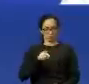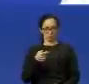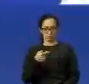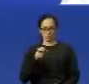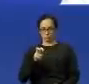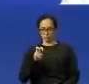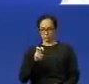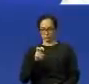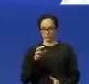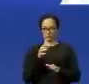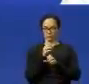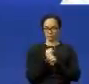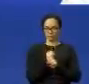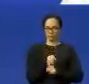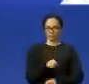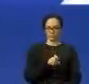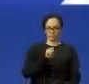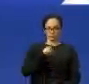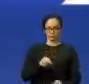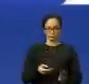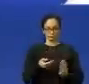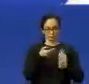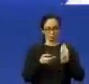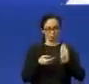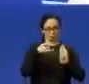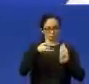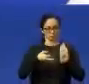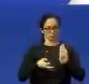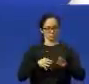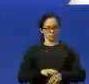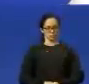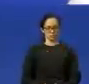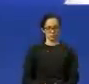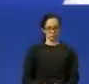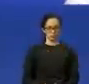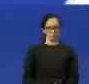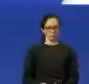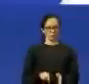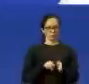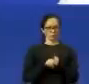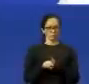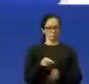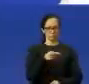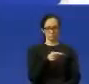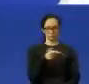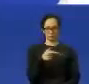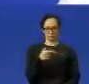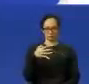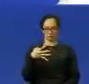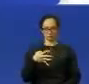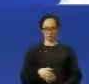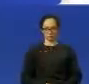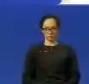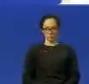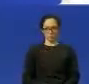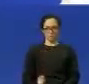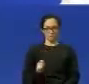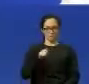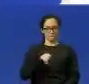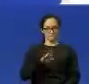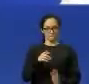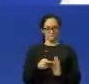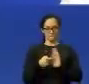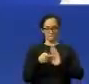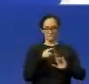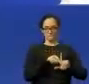por 0,75, resposta B para a questão 173. Na questão 174, ele apresenta o